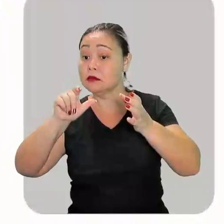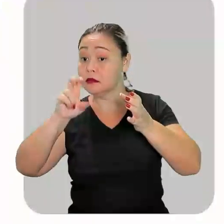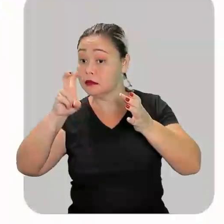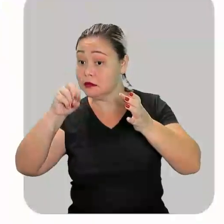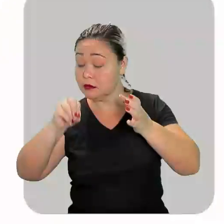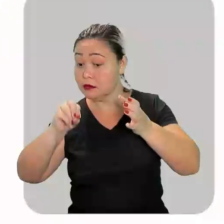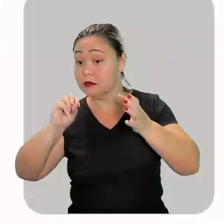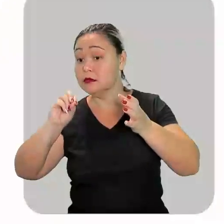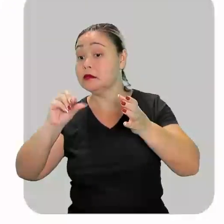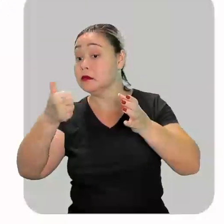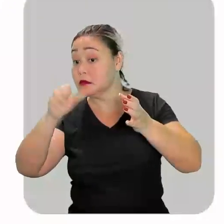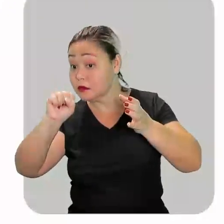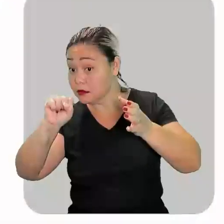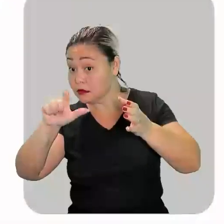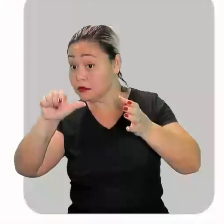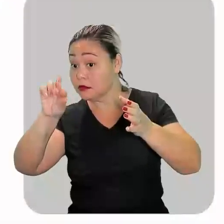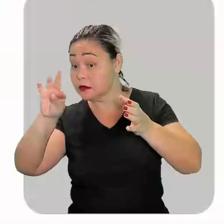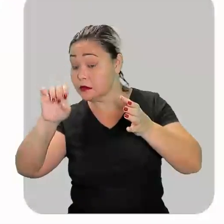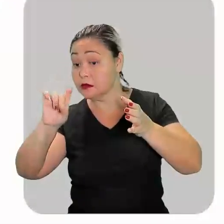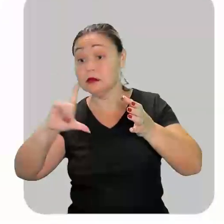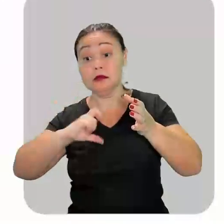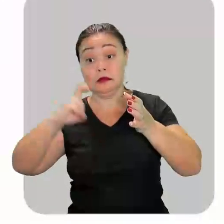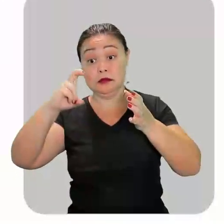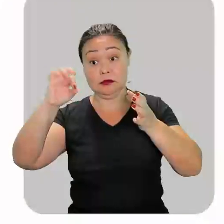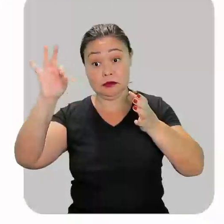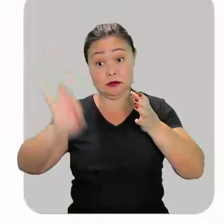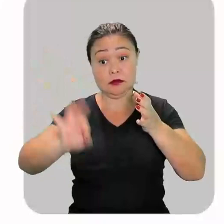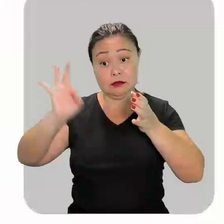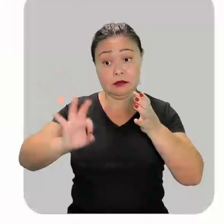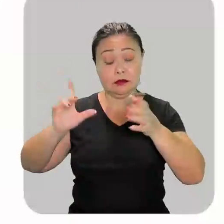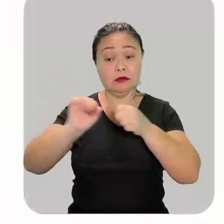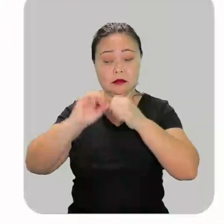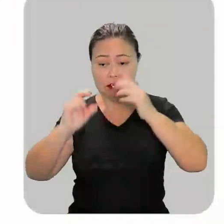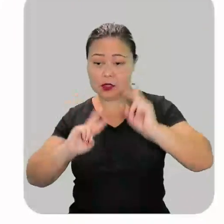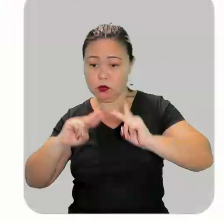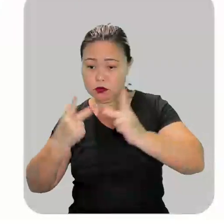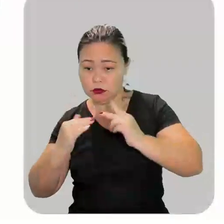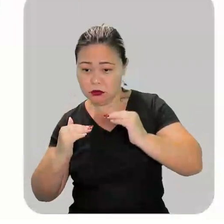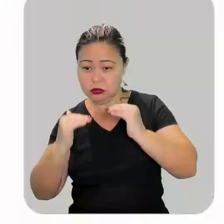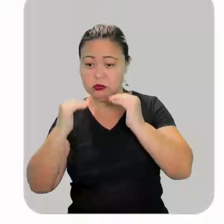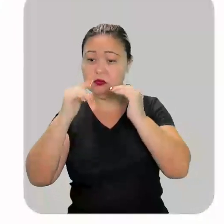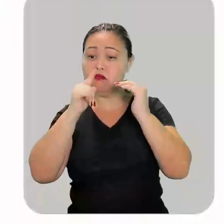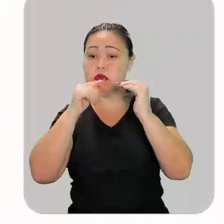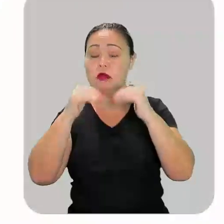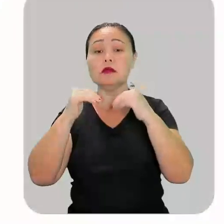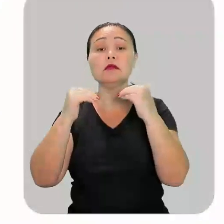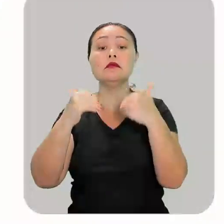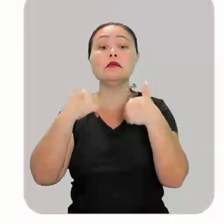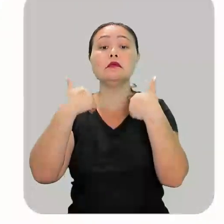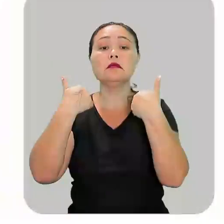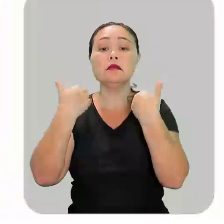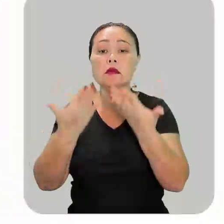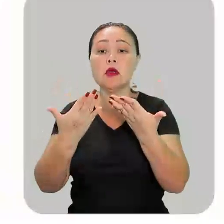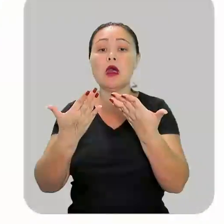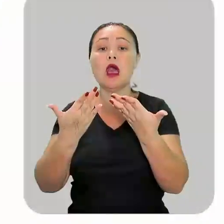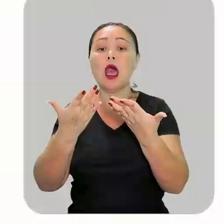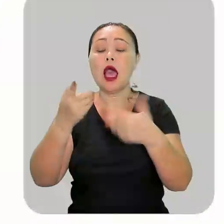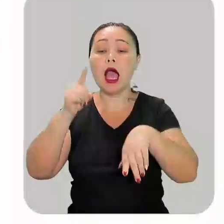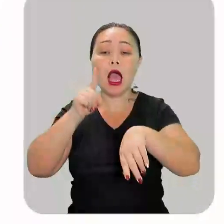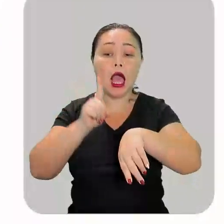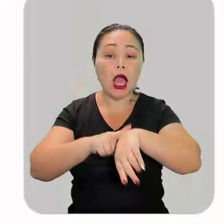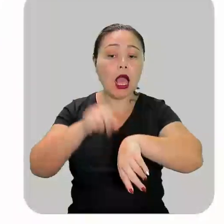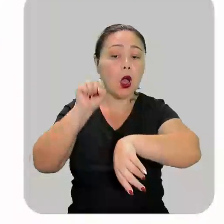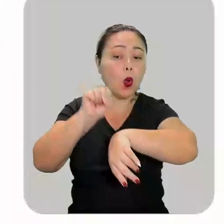litros, 18 litros, já tem 50% do seu volume ocupado. A cada segundo,